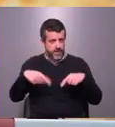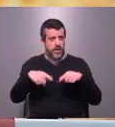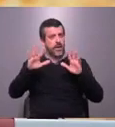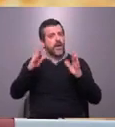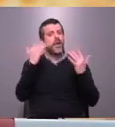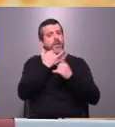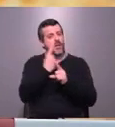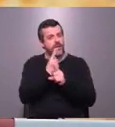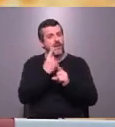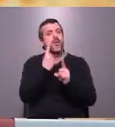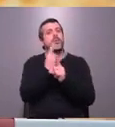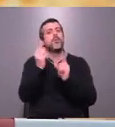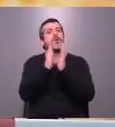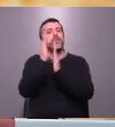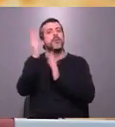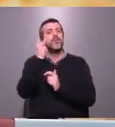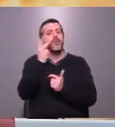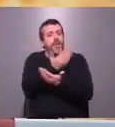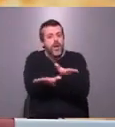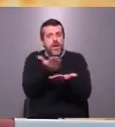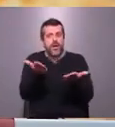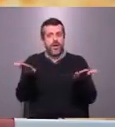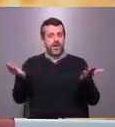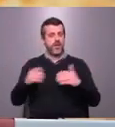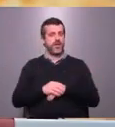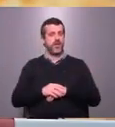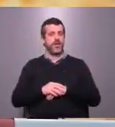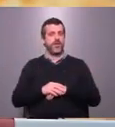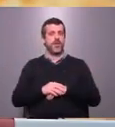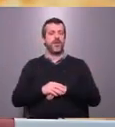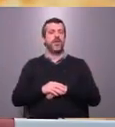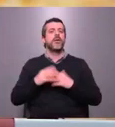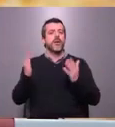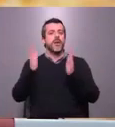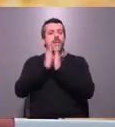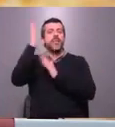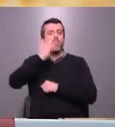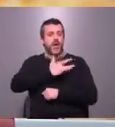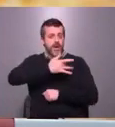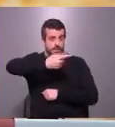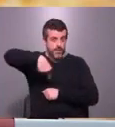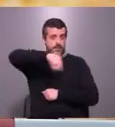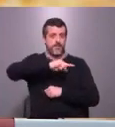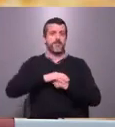porque sabemos que Deus está presente na nossa vida. Porque sabemos que somos amados por Deus.